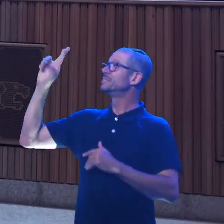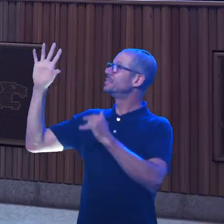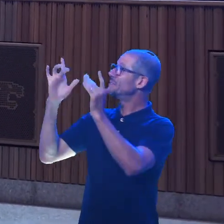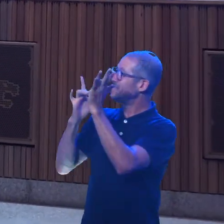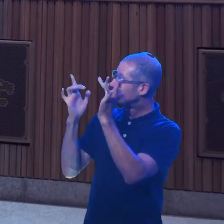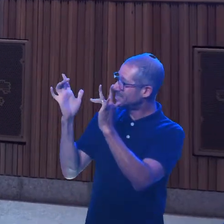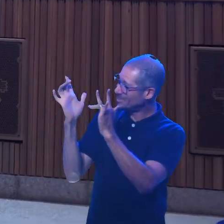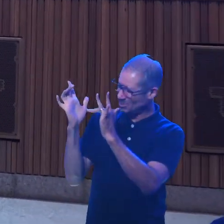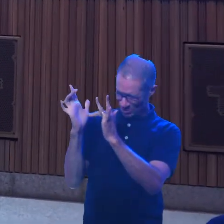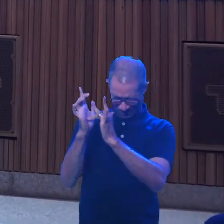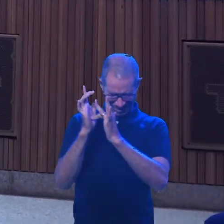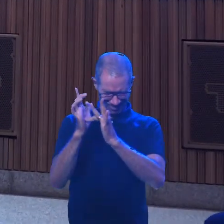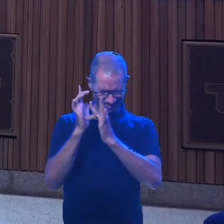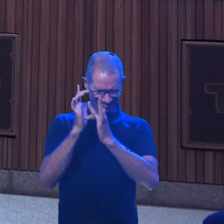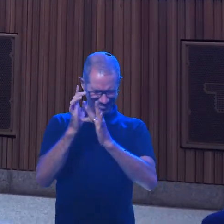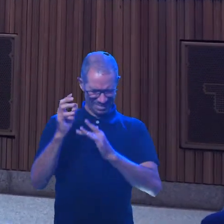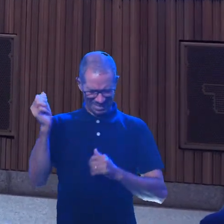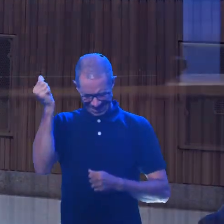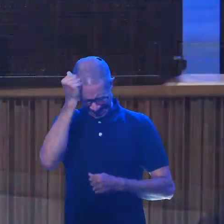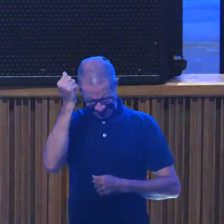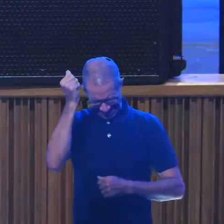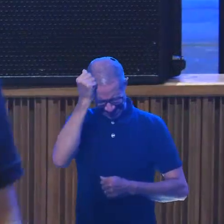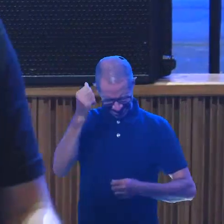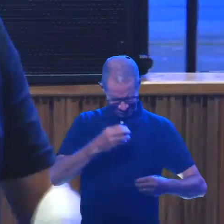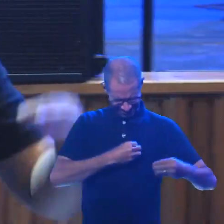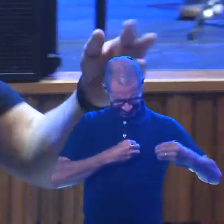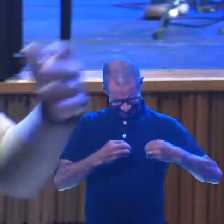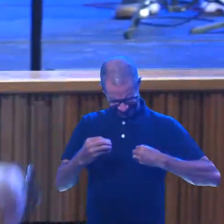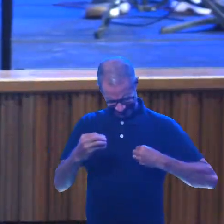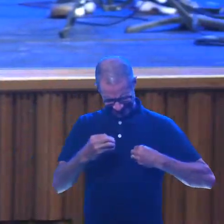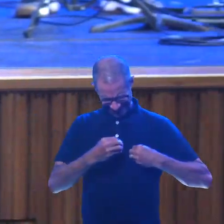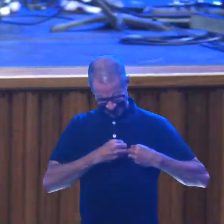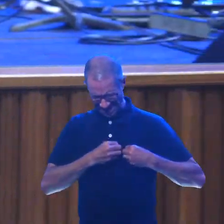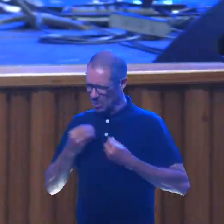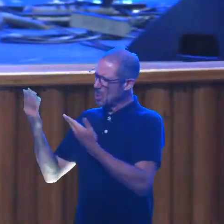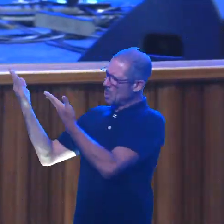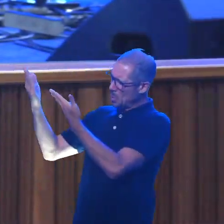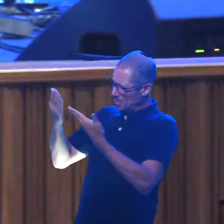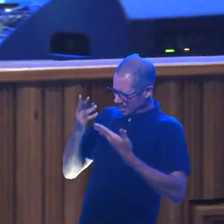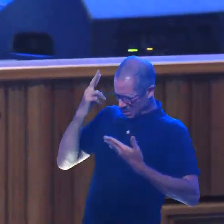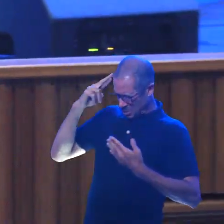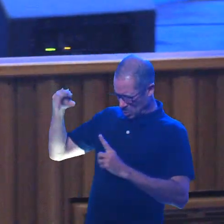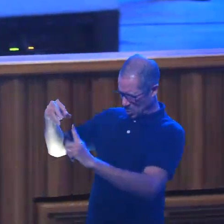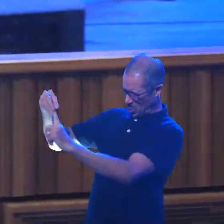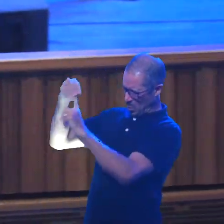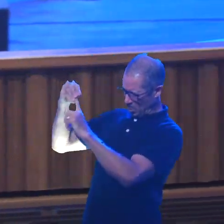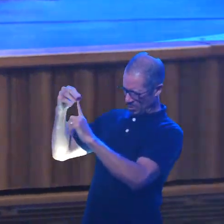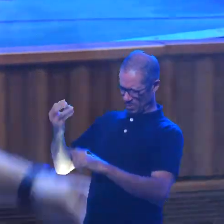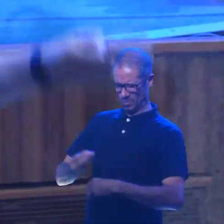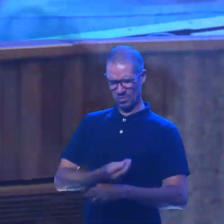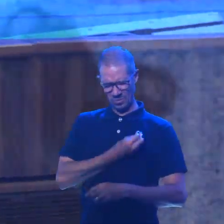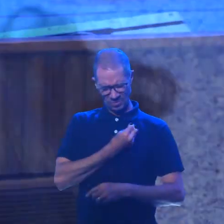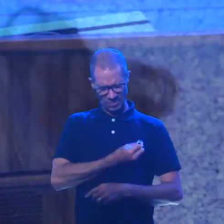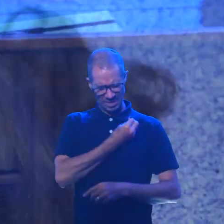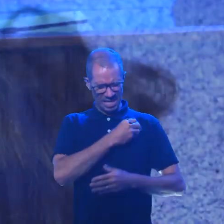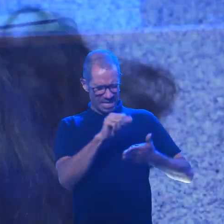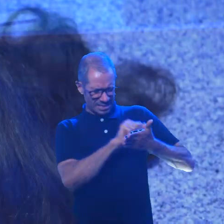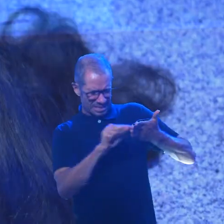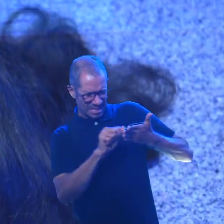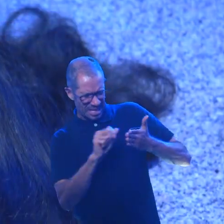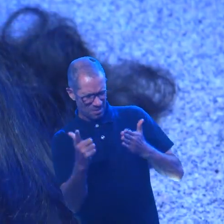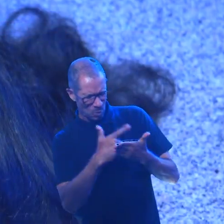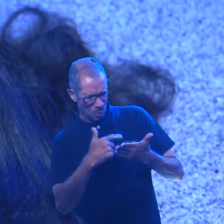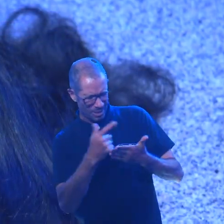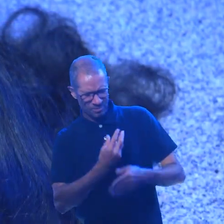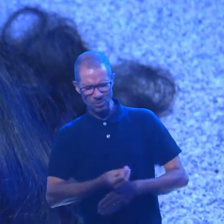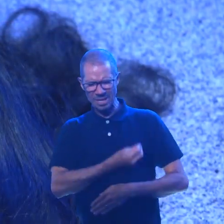Jesus, eu me arrependo pelos meus pecados, eu convido o Senhor para ser o Senhor e Salvador da minha vida. Escreve meu nome no livro da vida,